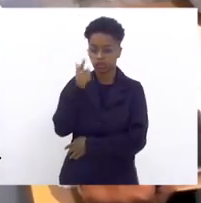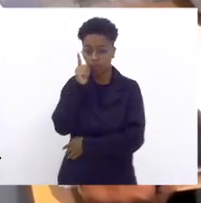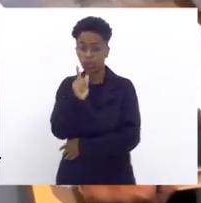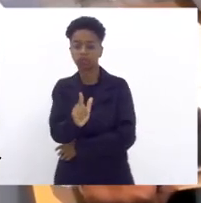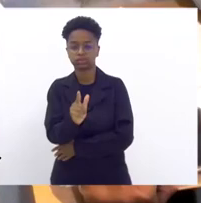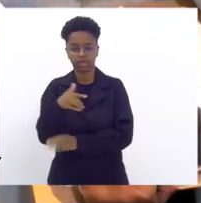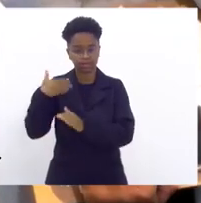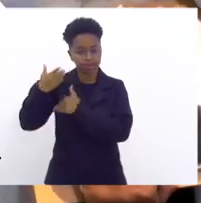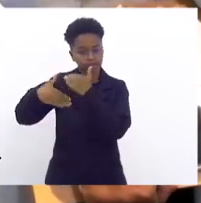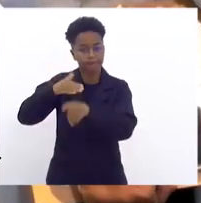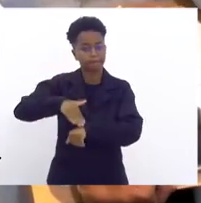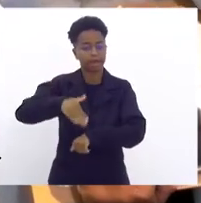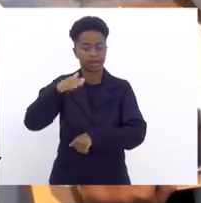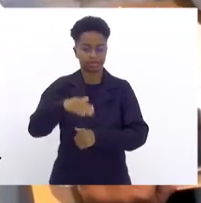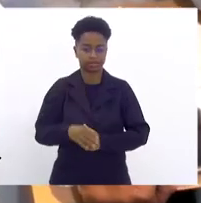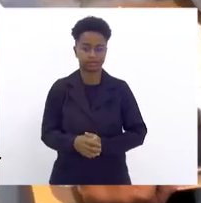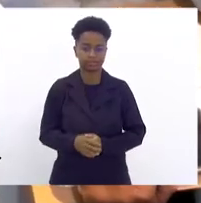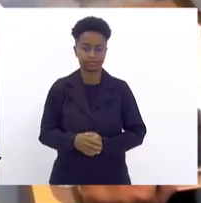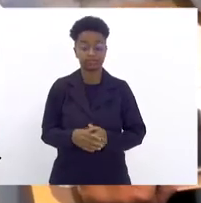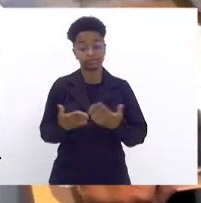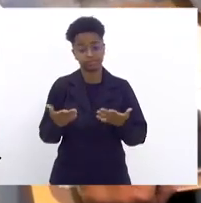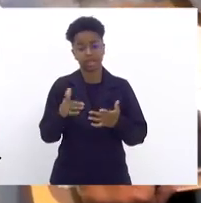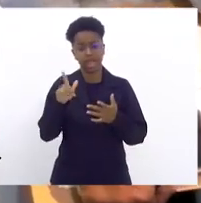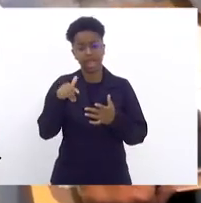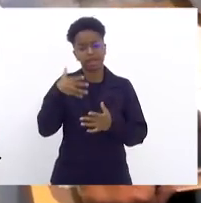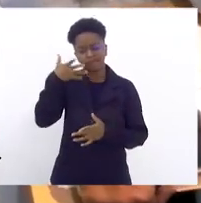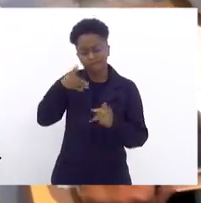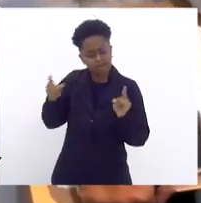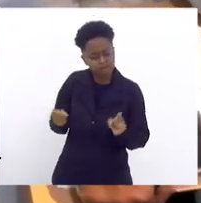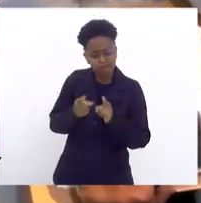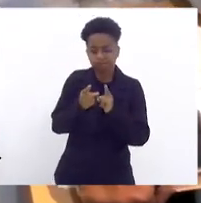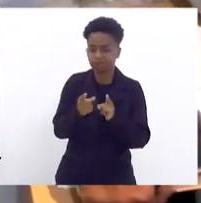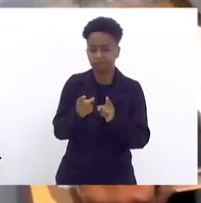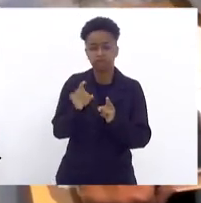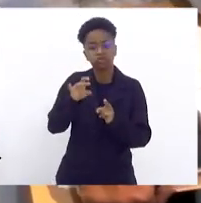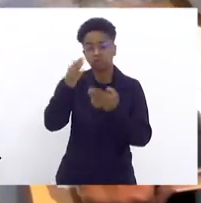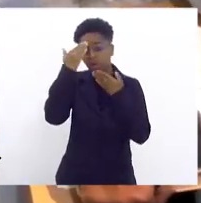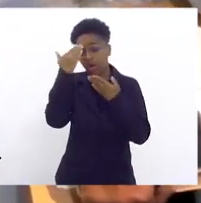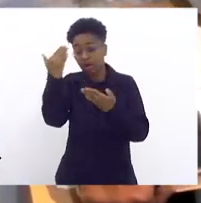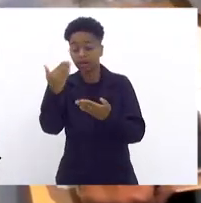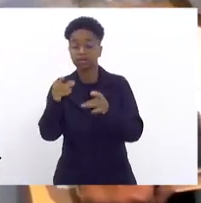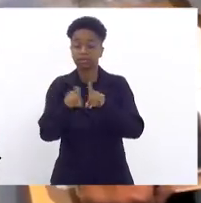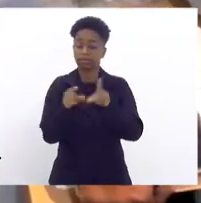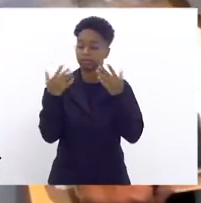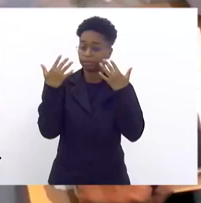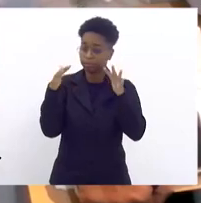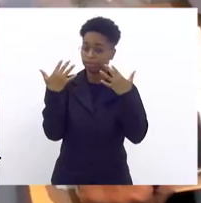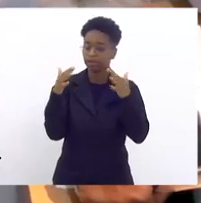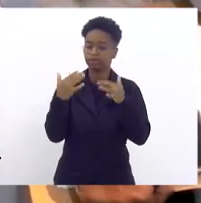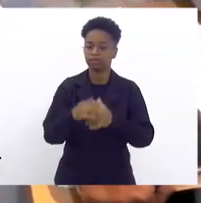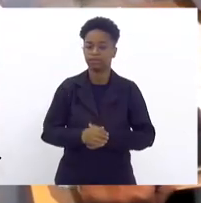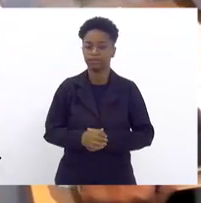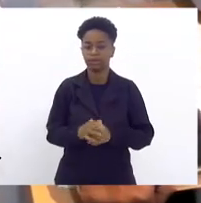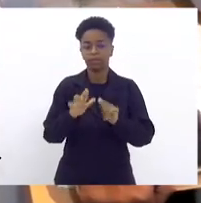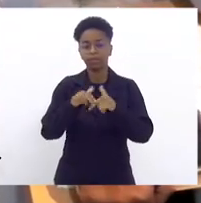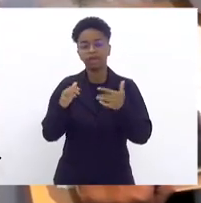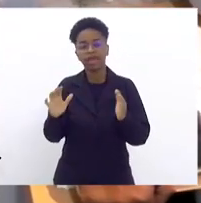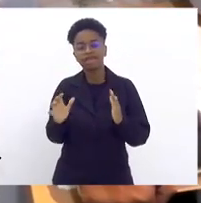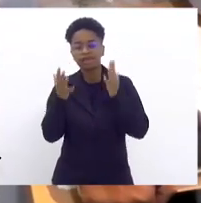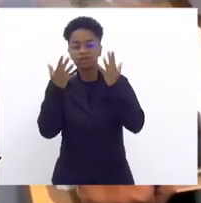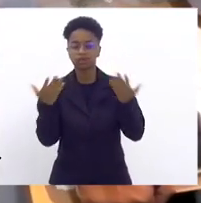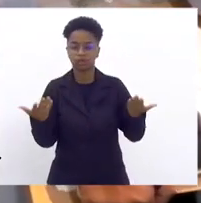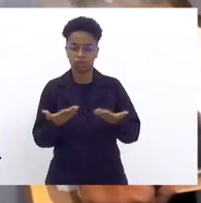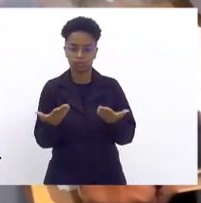avançar mais então assim é uma pequeníssima fala só de agradecimento de parabenização por esse evento